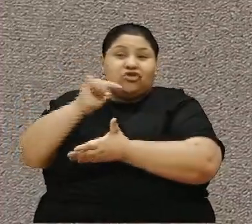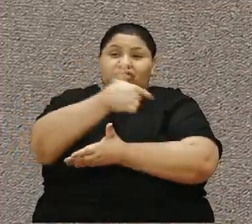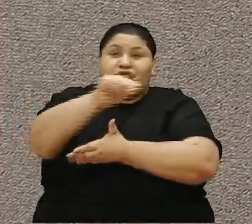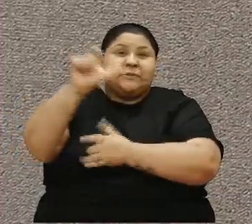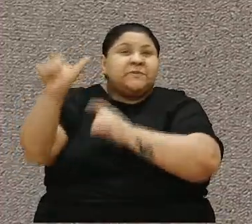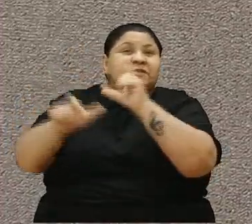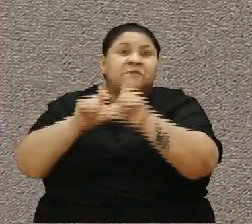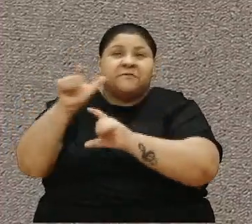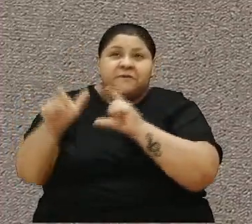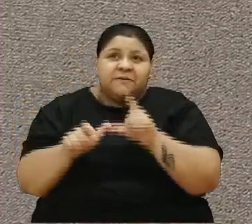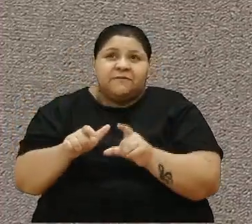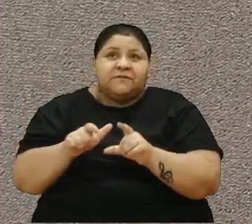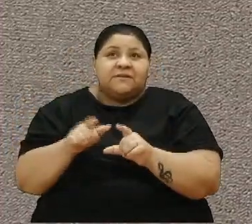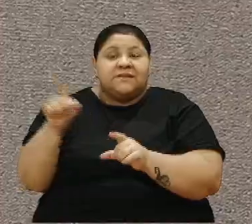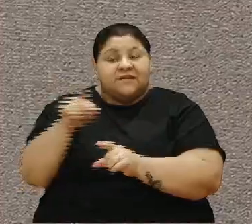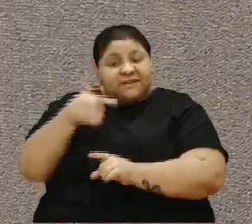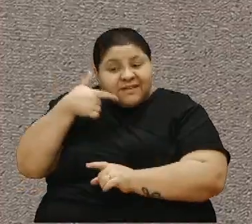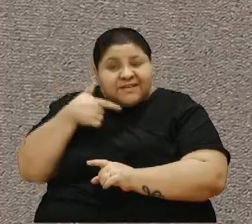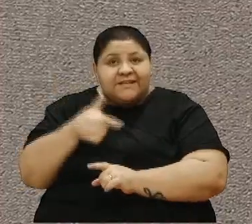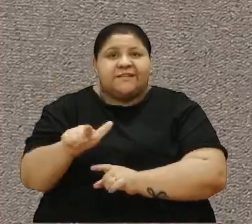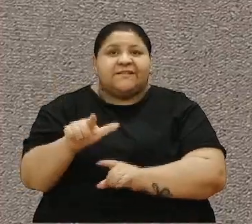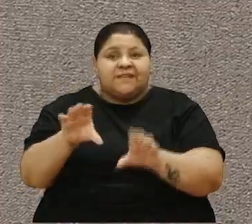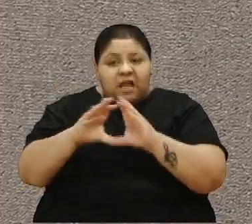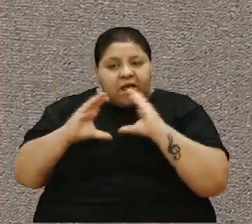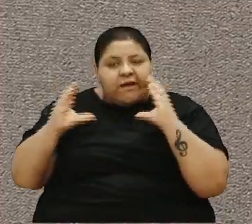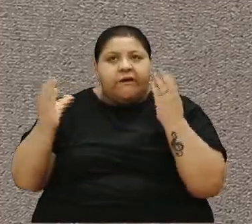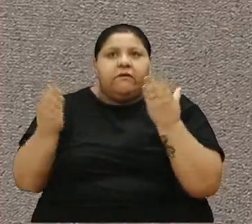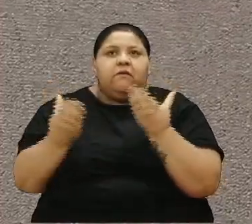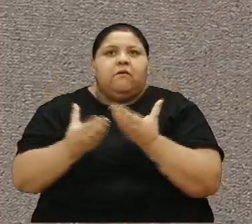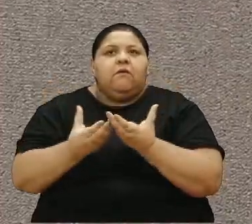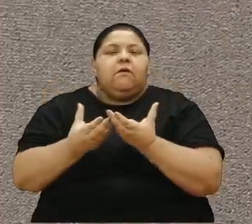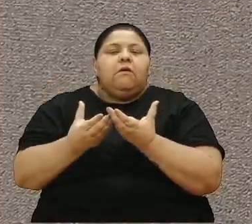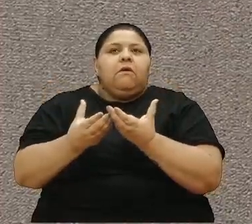nem da Sabrina. É uma conquista daquela comunidade que é